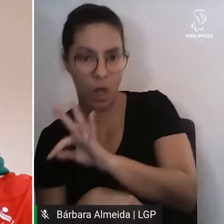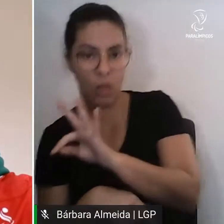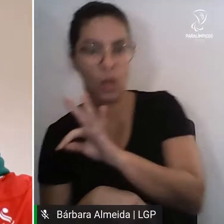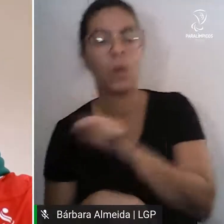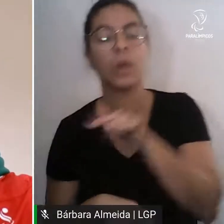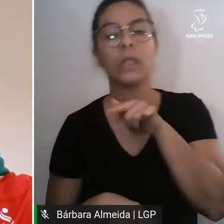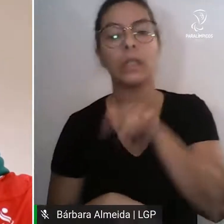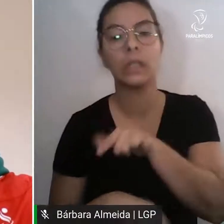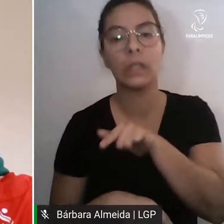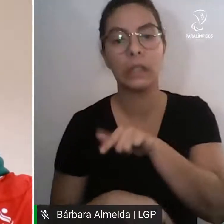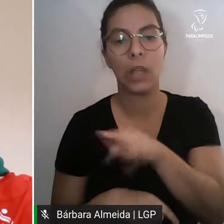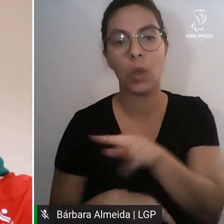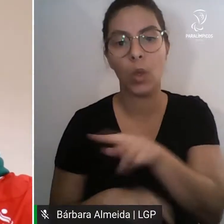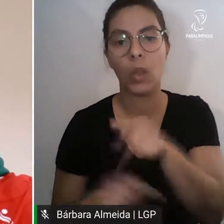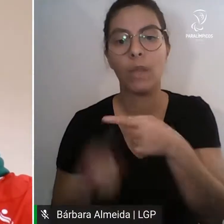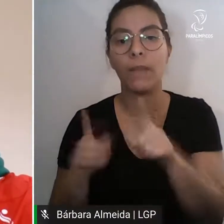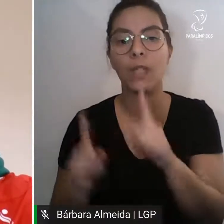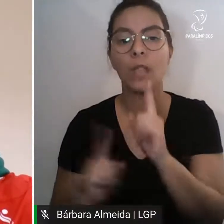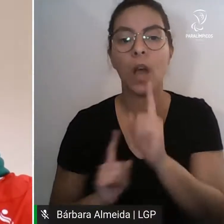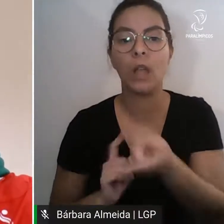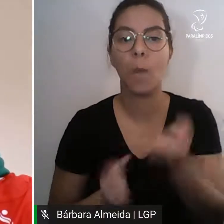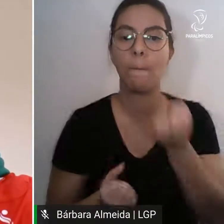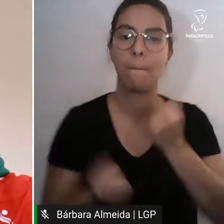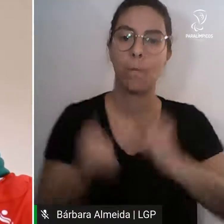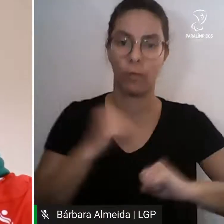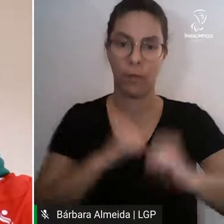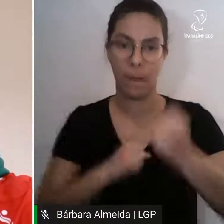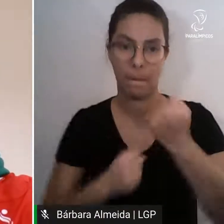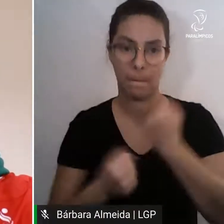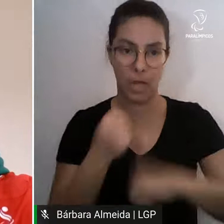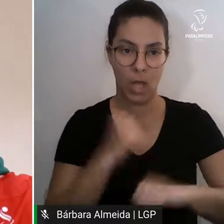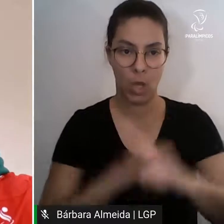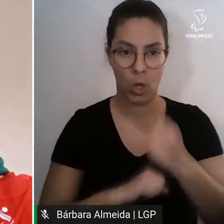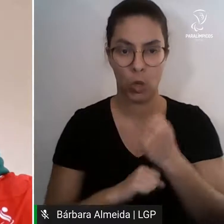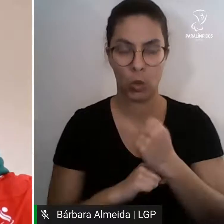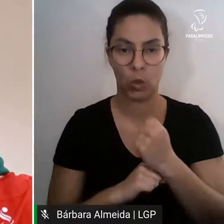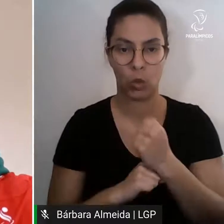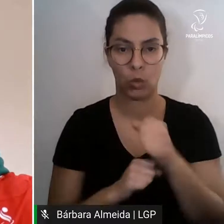com a capacidade que tem de movimento lateral,